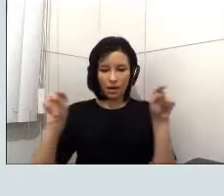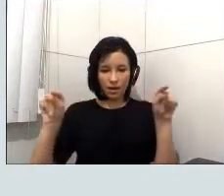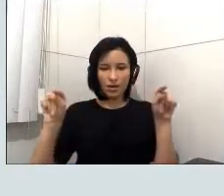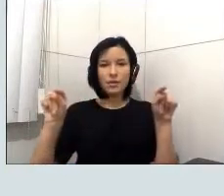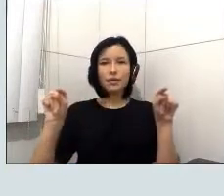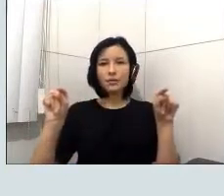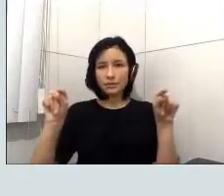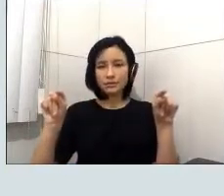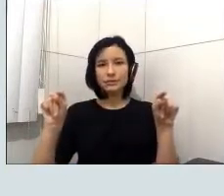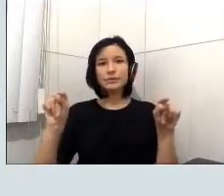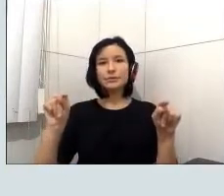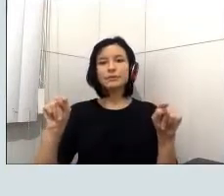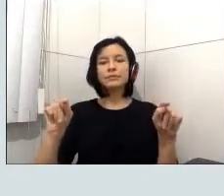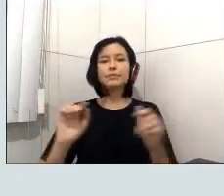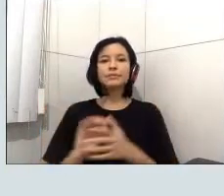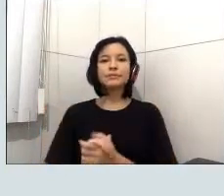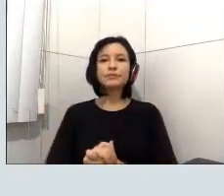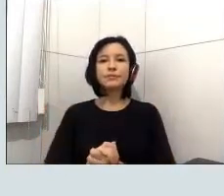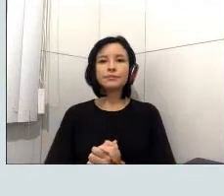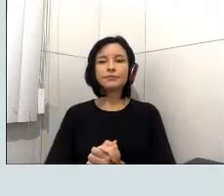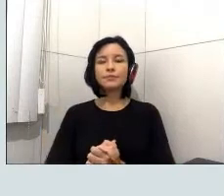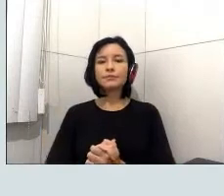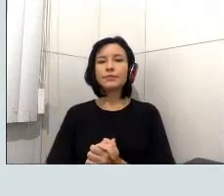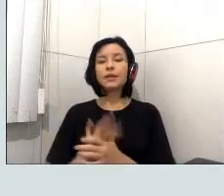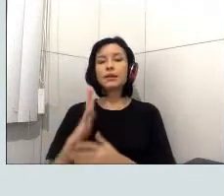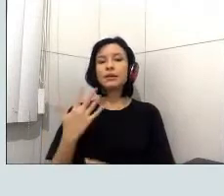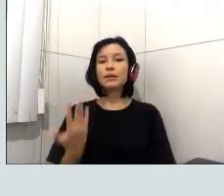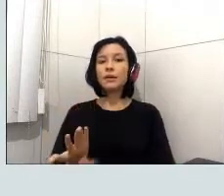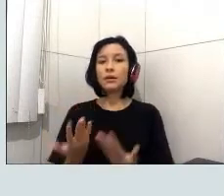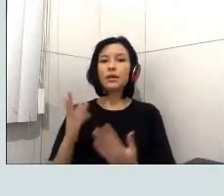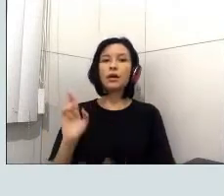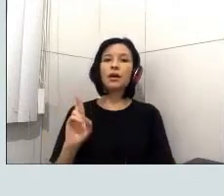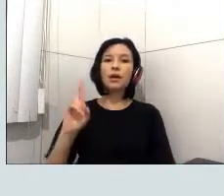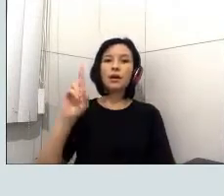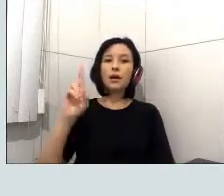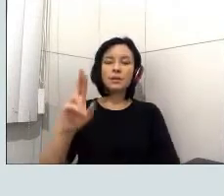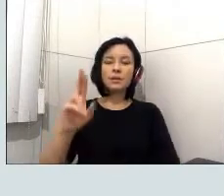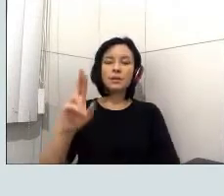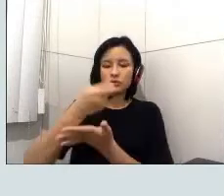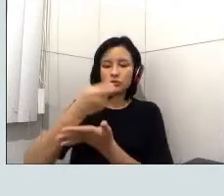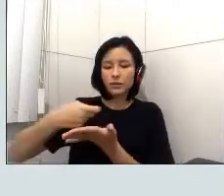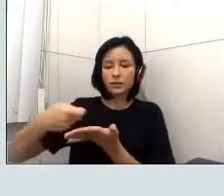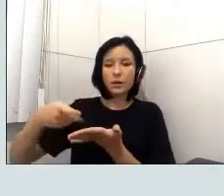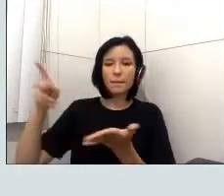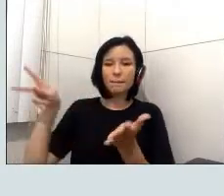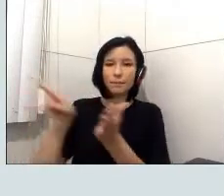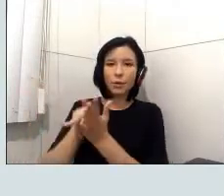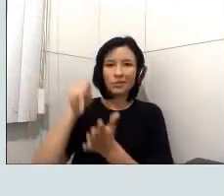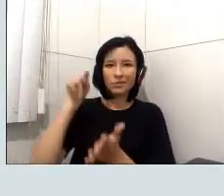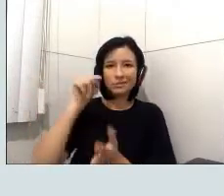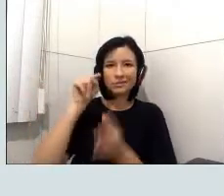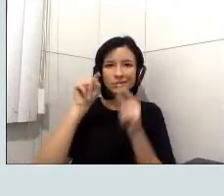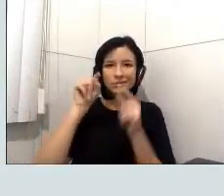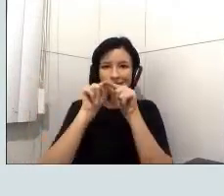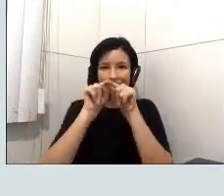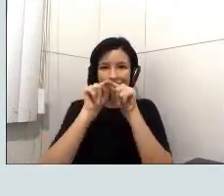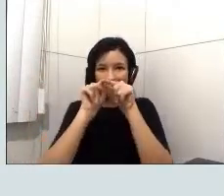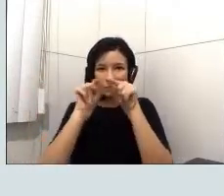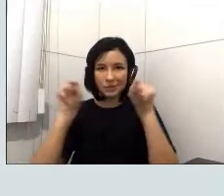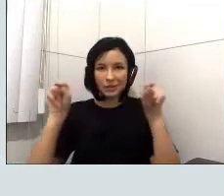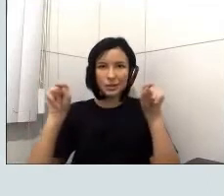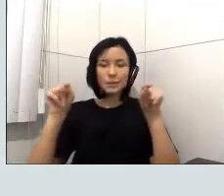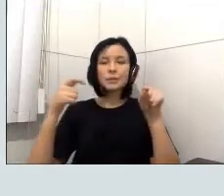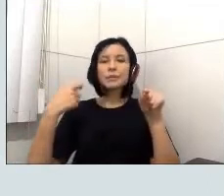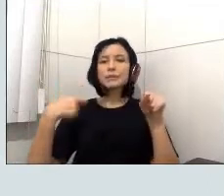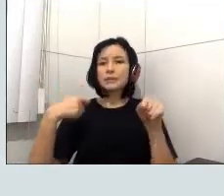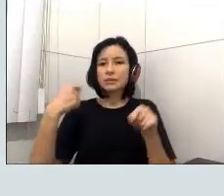uma parte. E a representação, quando vocês forem escrever sobre segmento de reta, vocês precisam colocar sempre